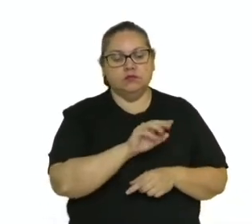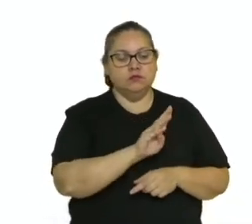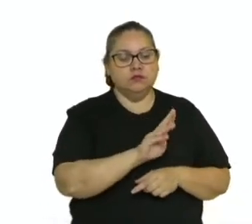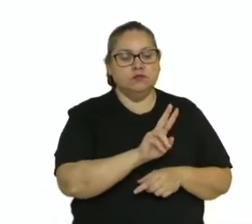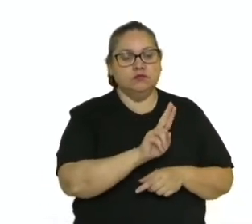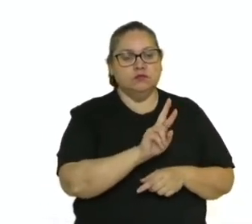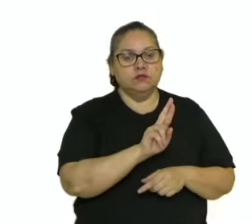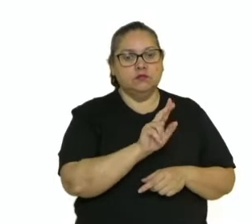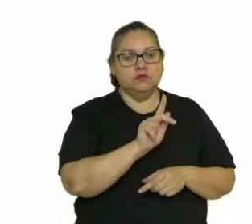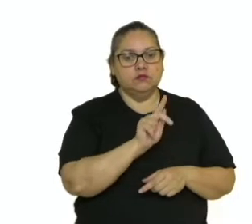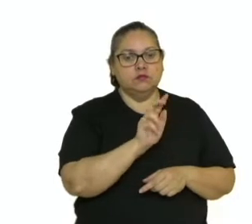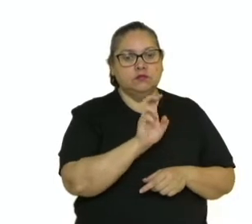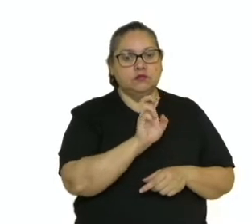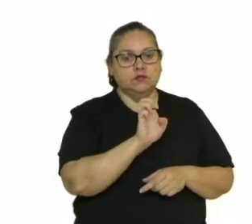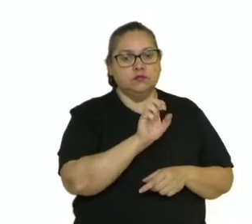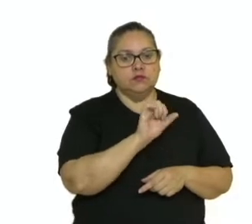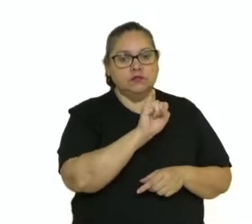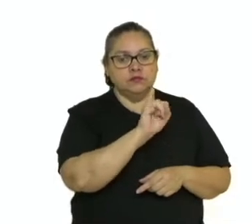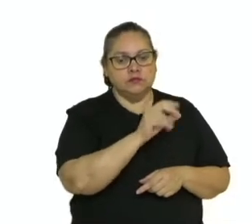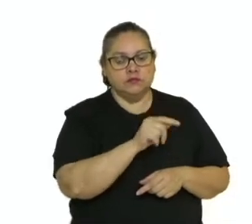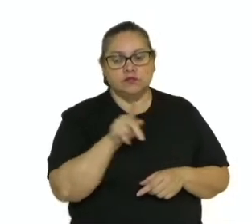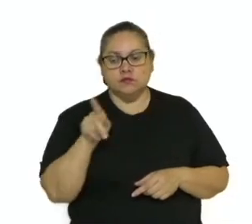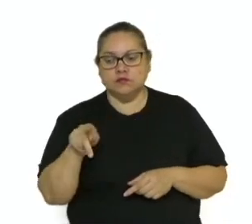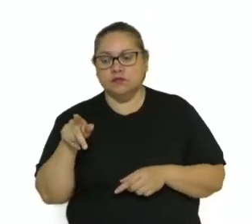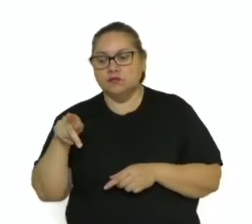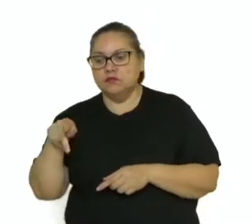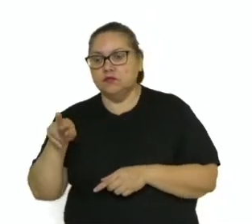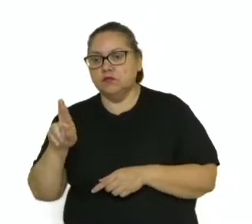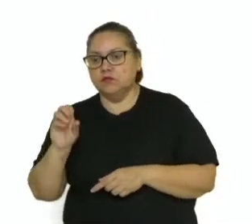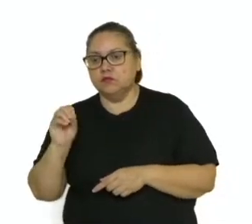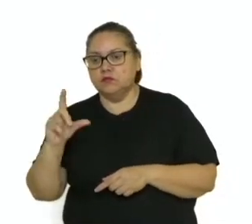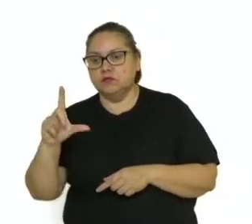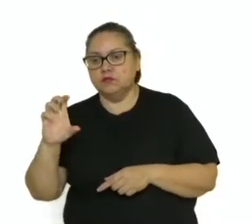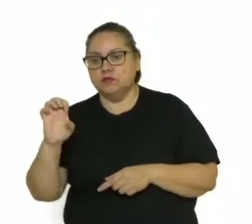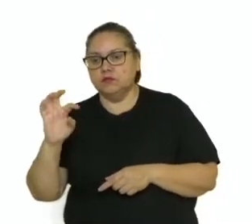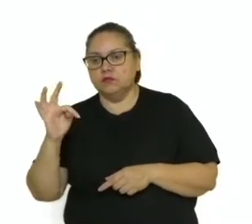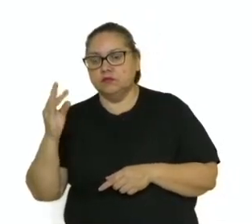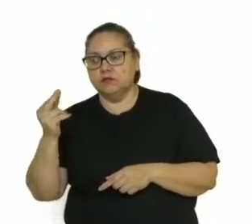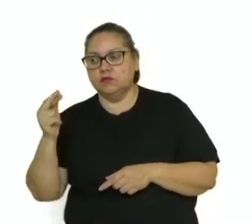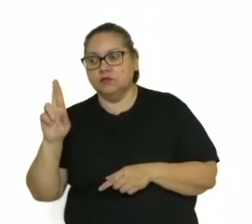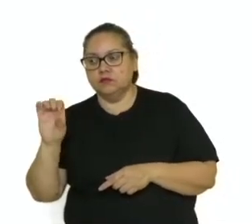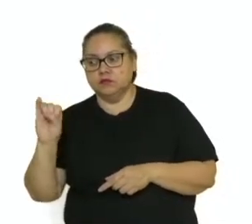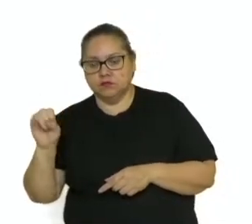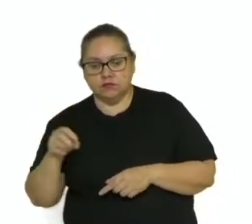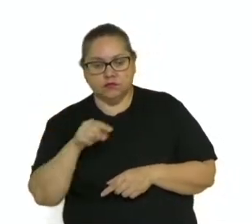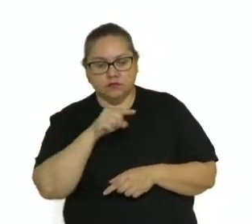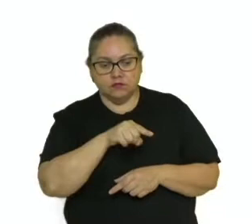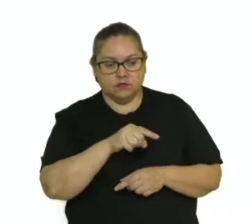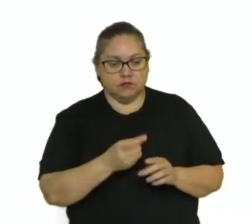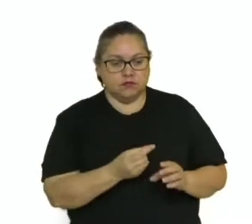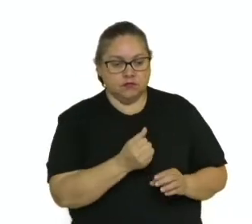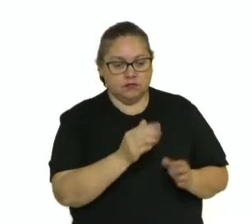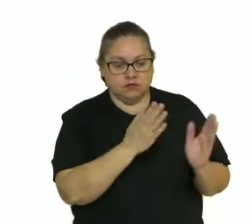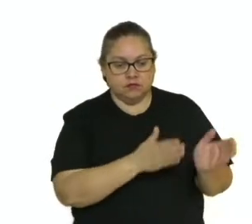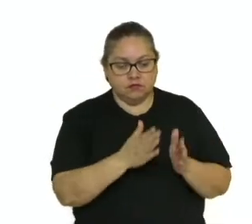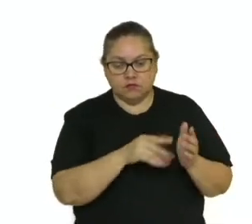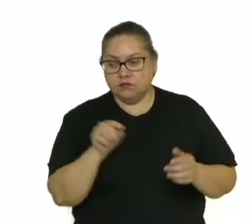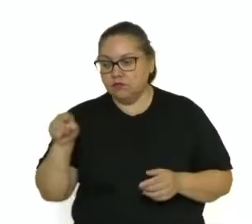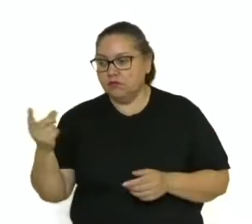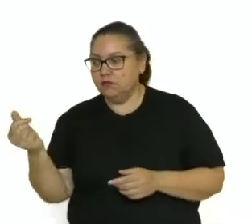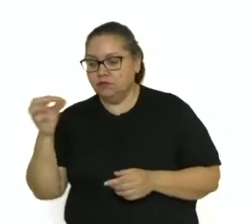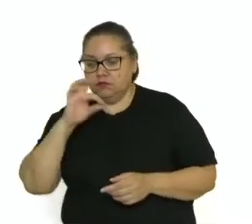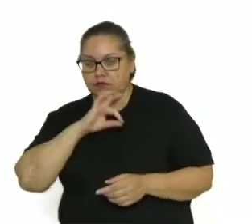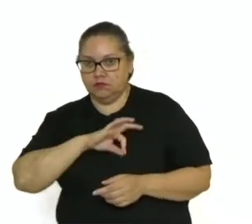proletários, onde os meios de produção pertencem à classe burguesa, enquanto os proletários vivem da sua força de trabalho com o recebimento